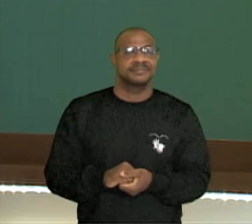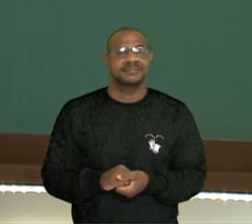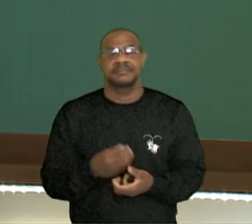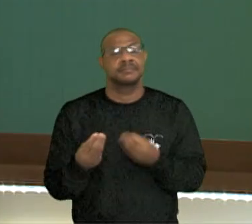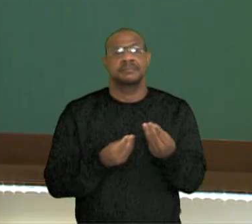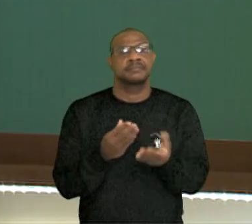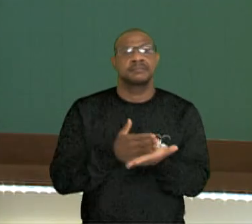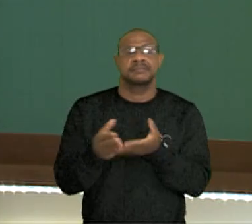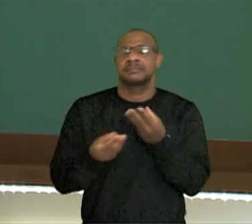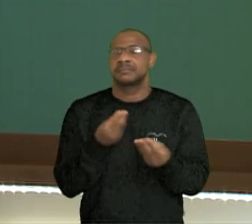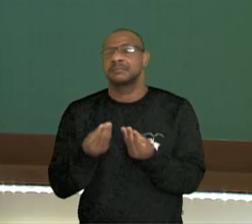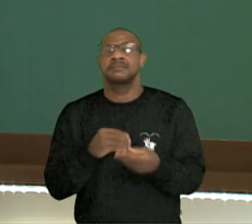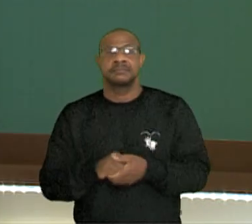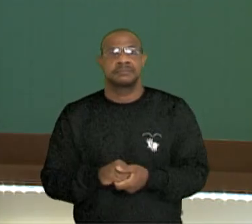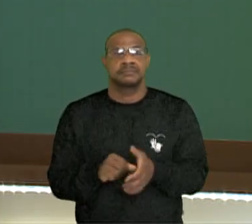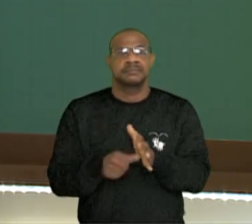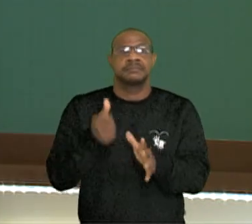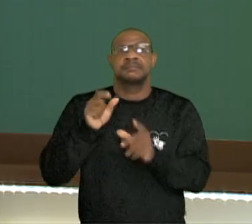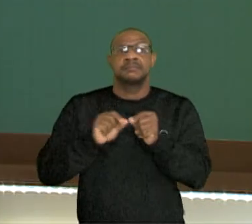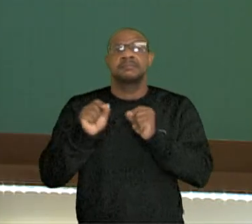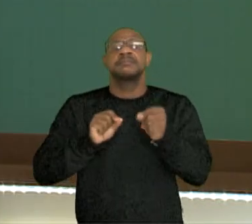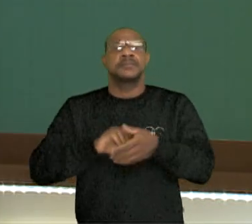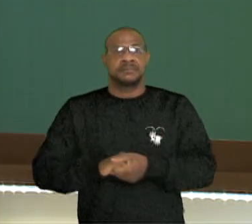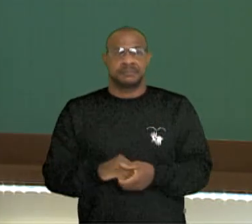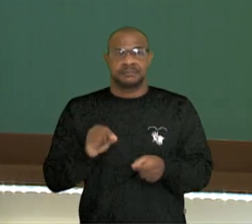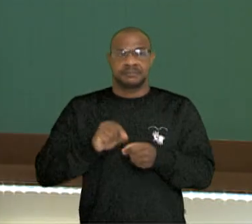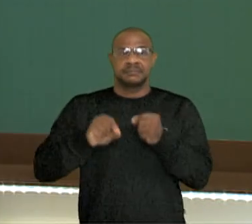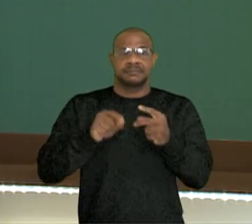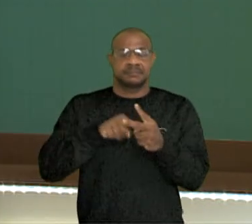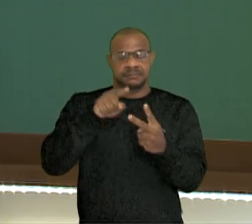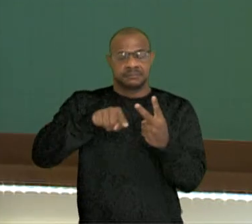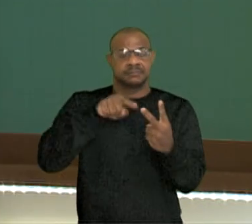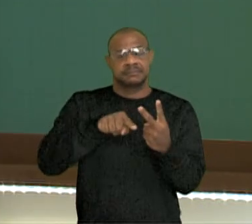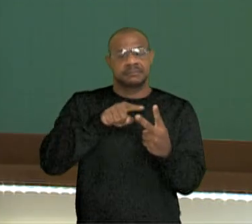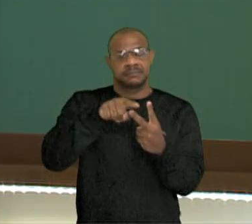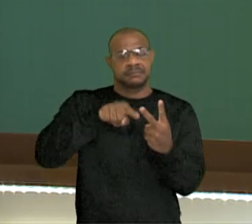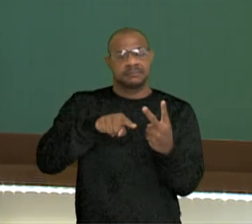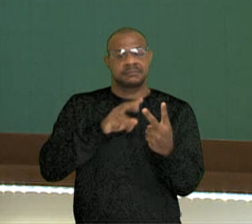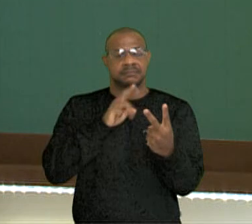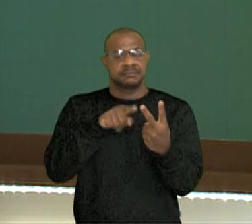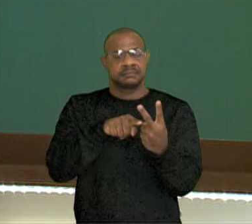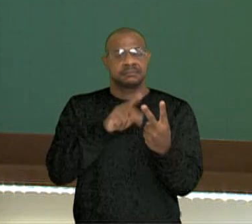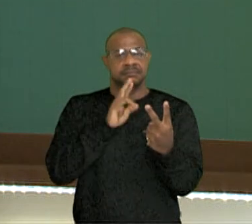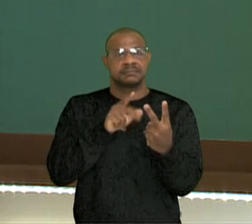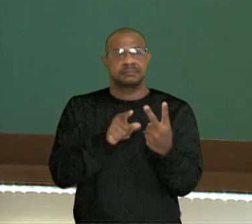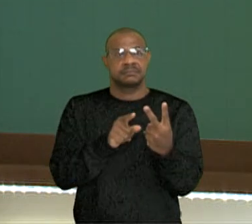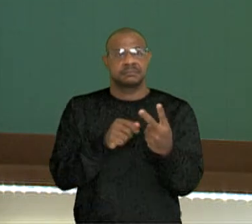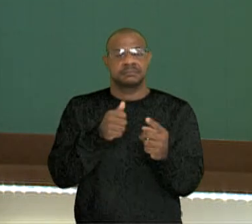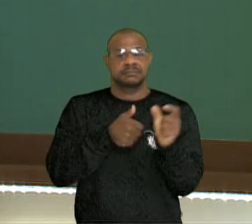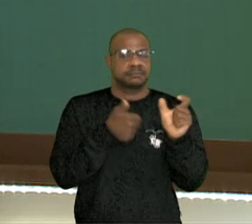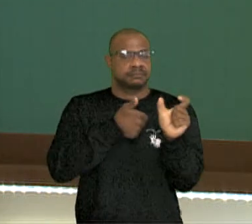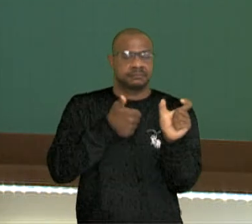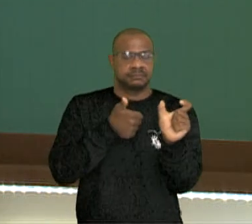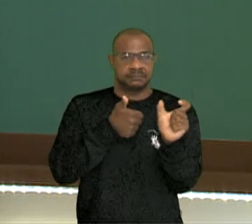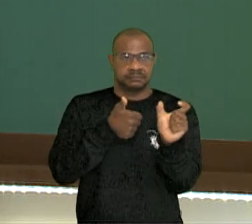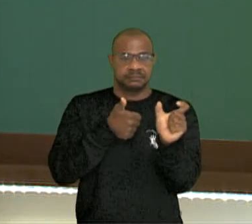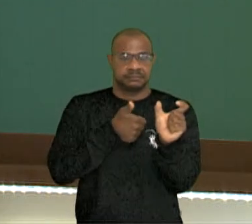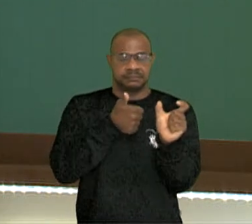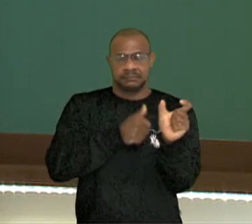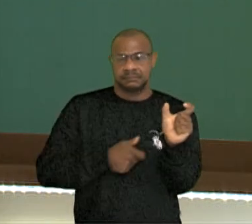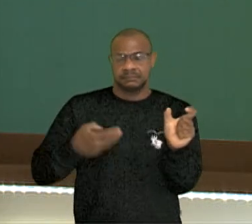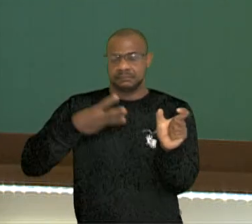gente começa? Qual é o nosso passo a passo? Extrair a raiz do primeiro e do terceiro termo. Então, o primeiro termo é